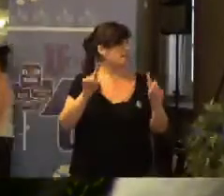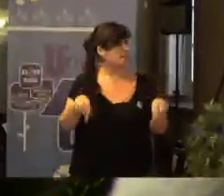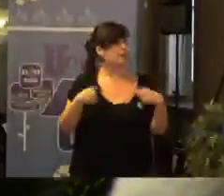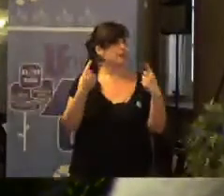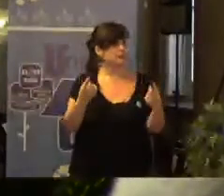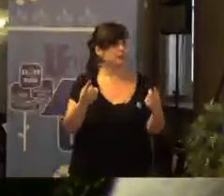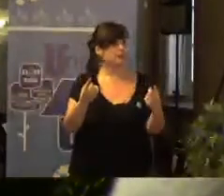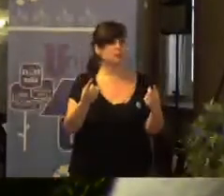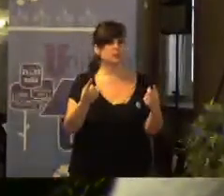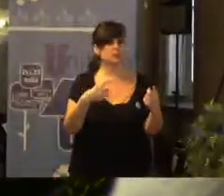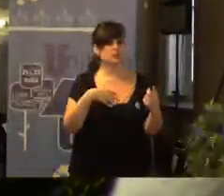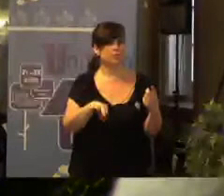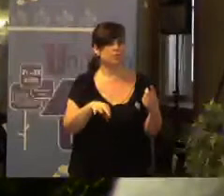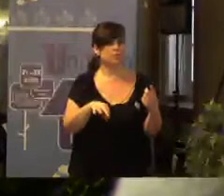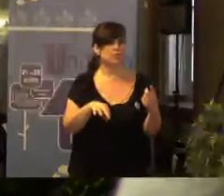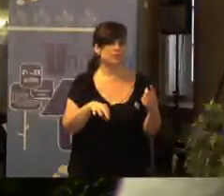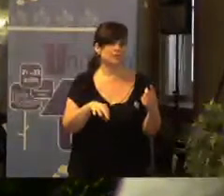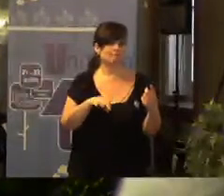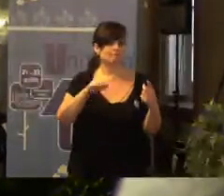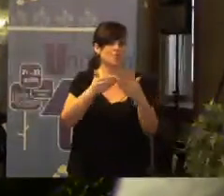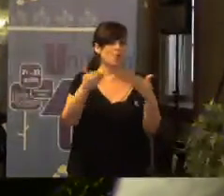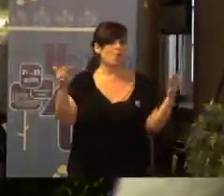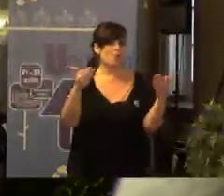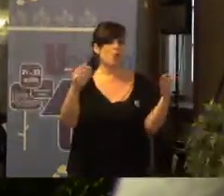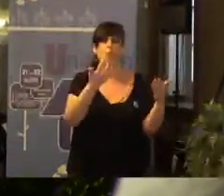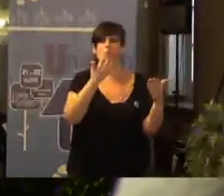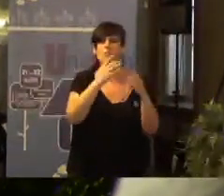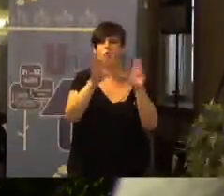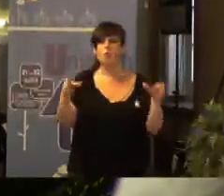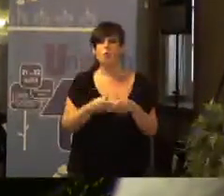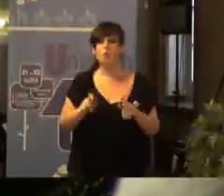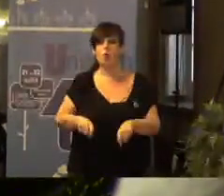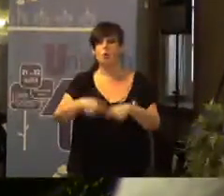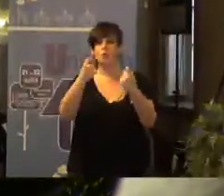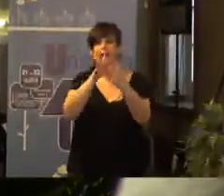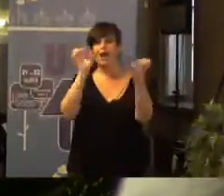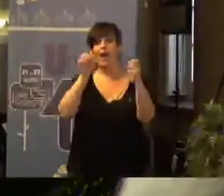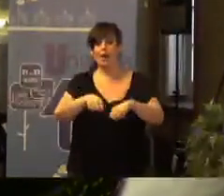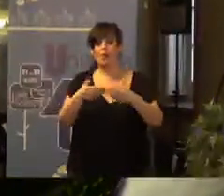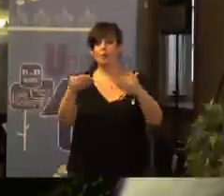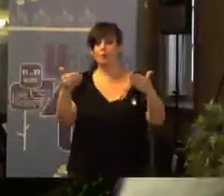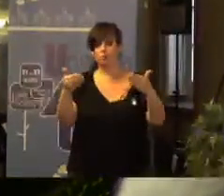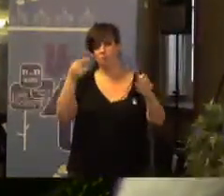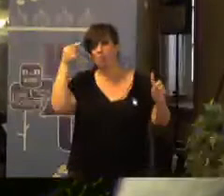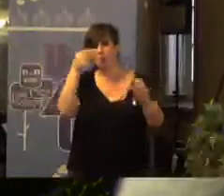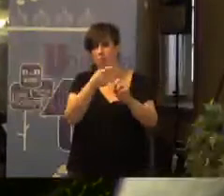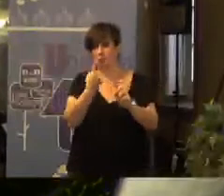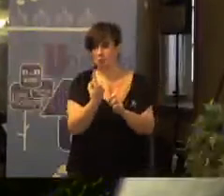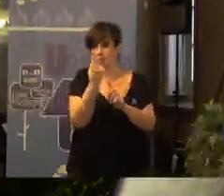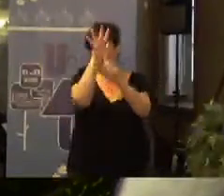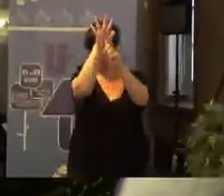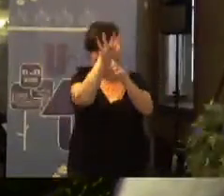salvar alguns bancos. Não é a primeira vez que o Partido Socialista faz um acordo com o PSD para medidas que são medidas de